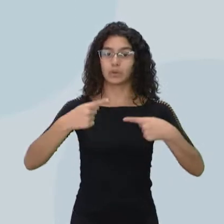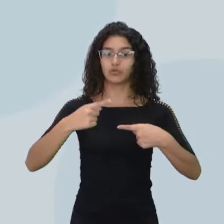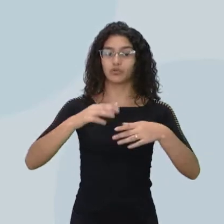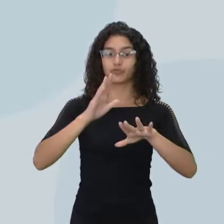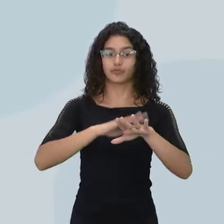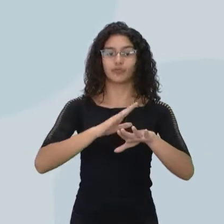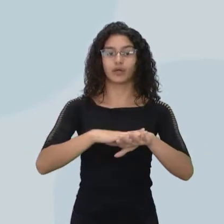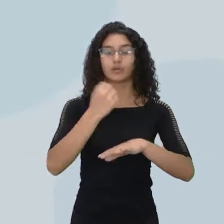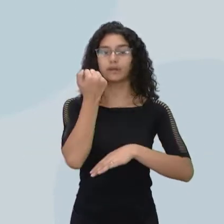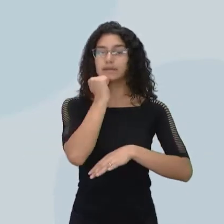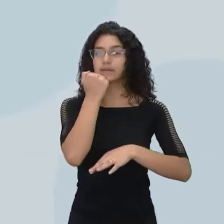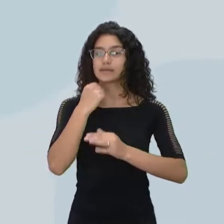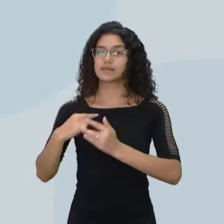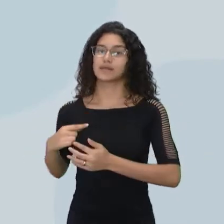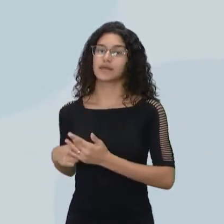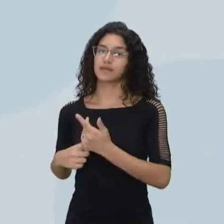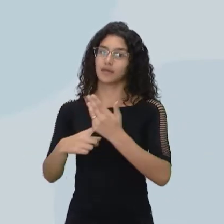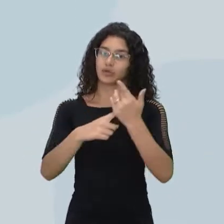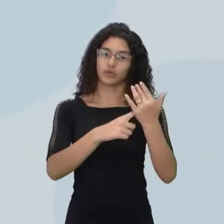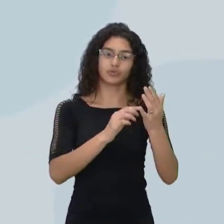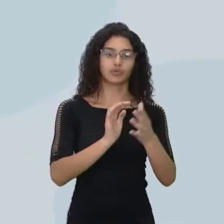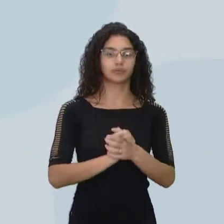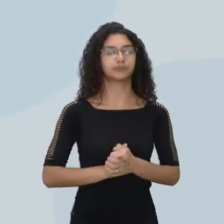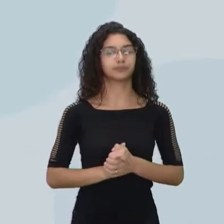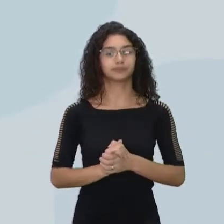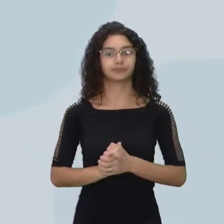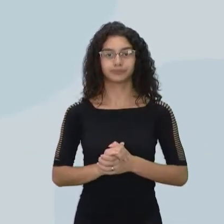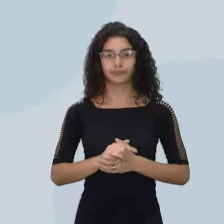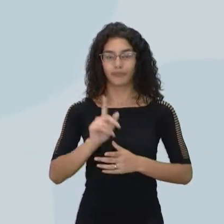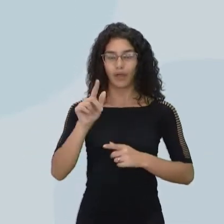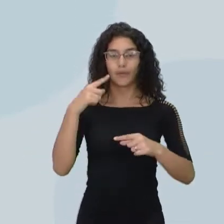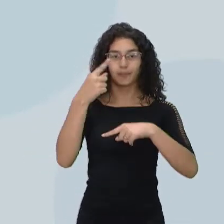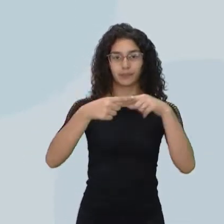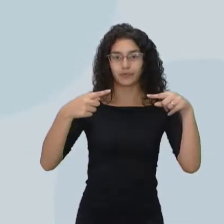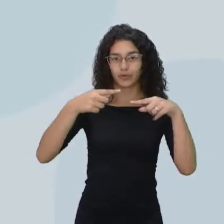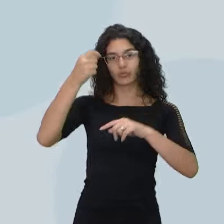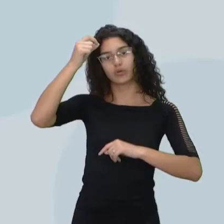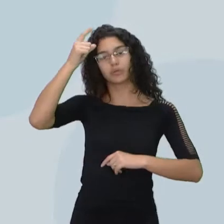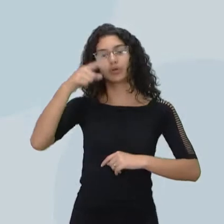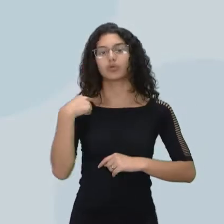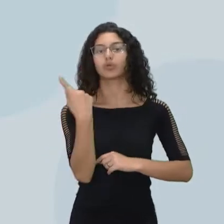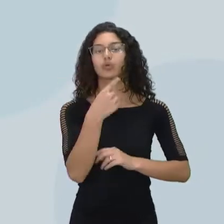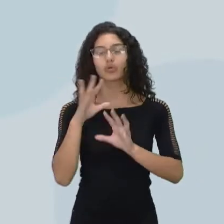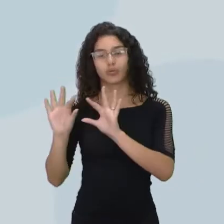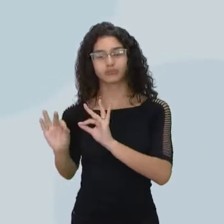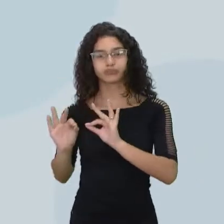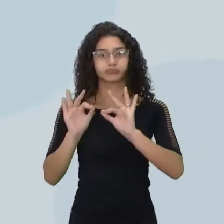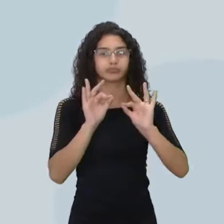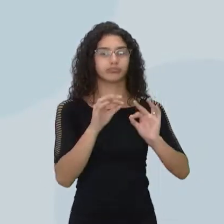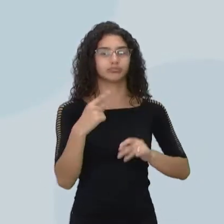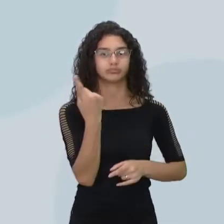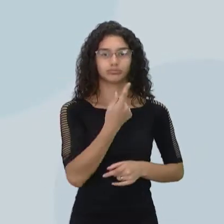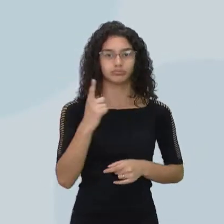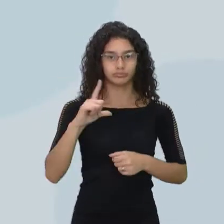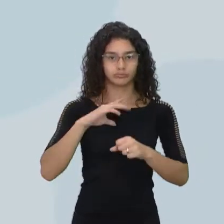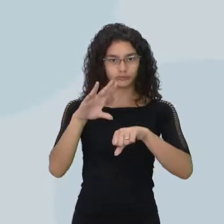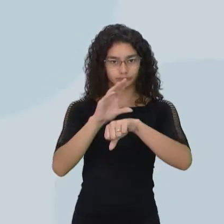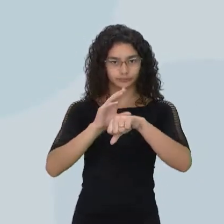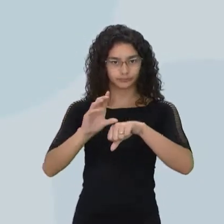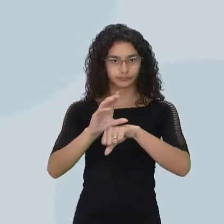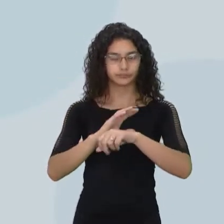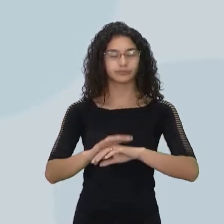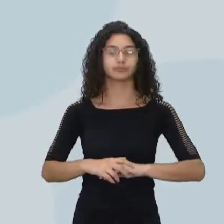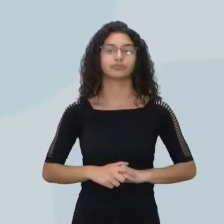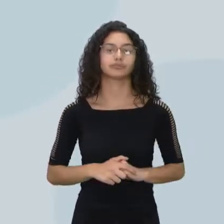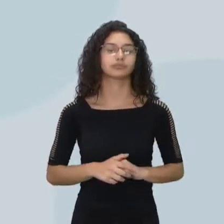da ciência e tecnologia. Estes são, então, os objetos de conhecimento que nos acompanham ao longo do nosso curso.